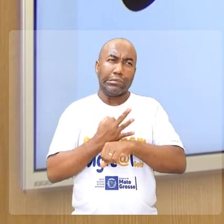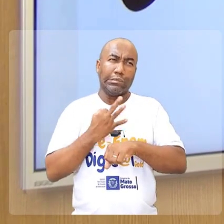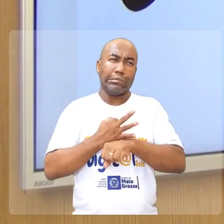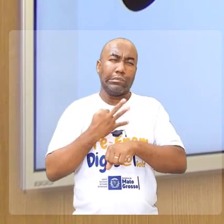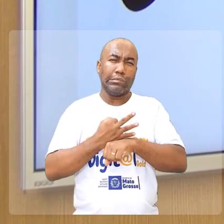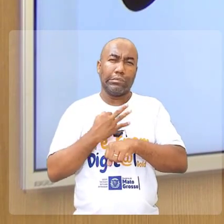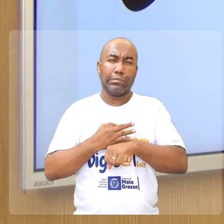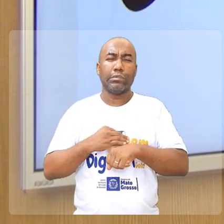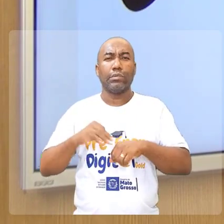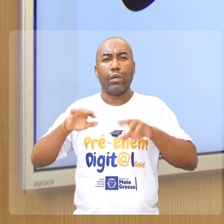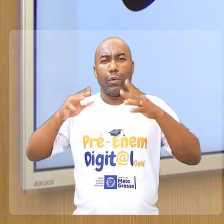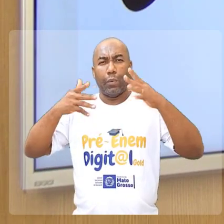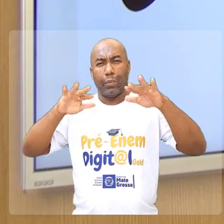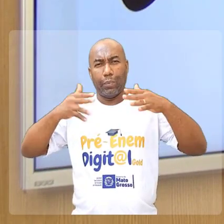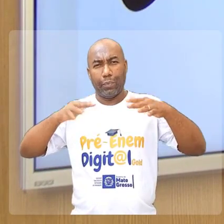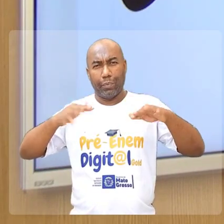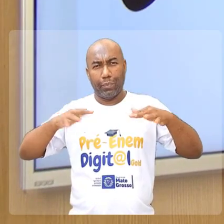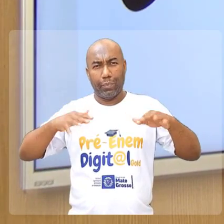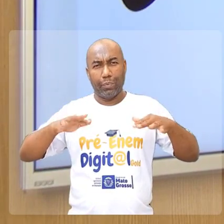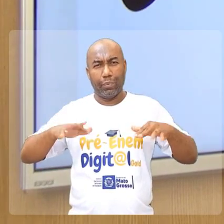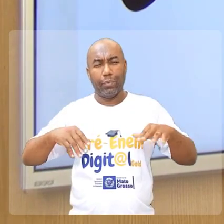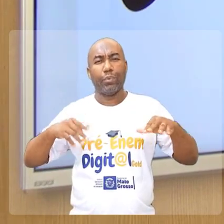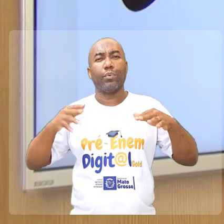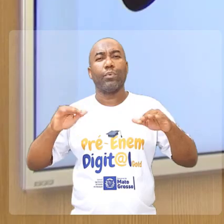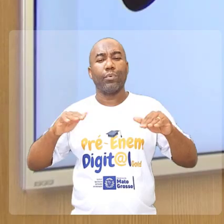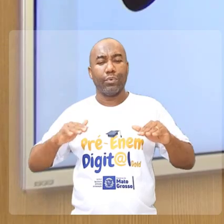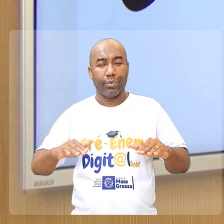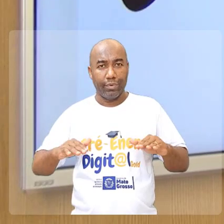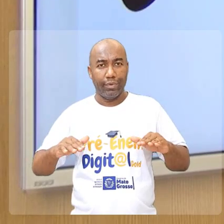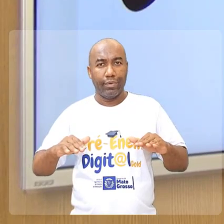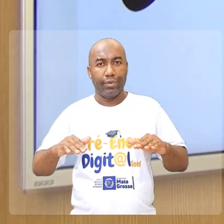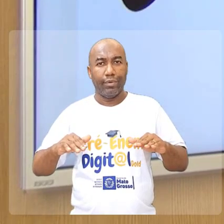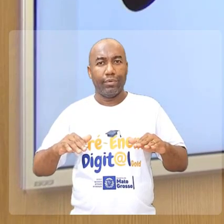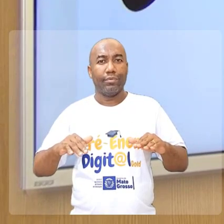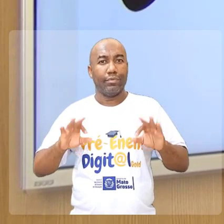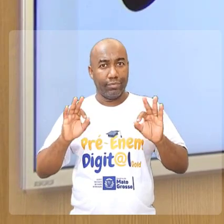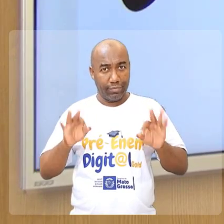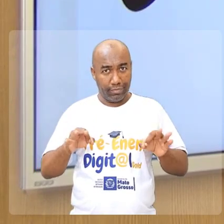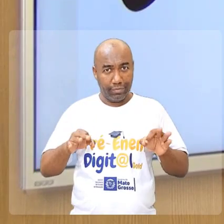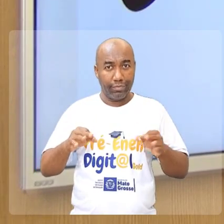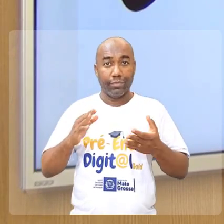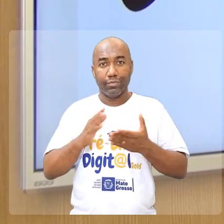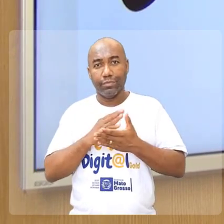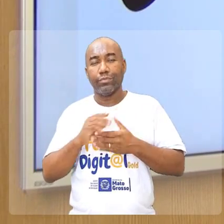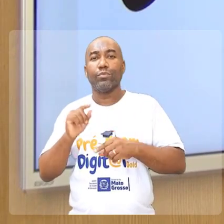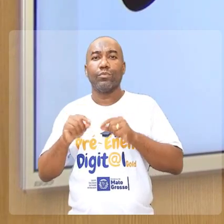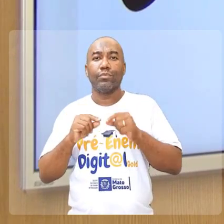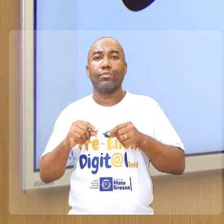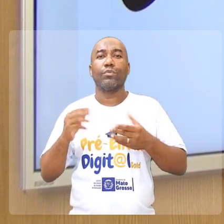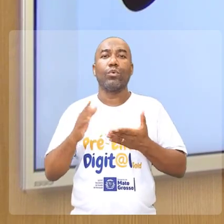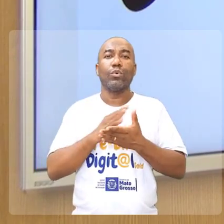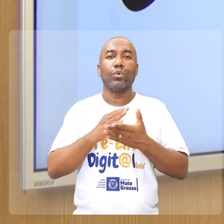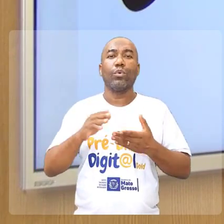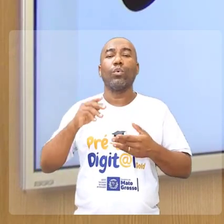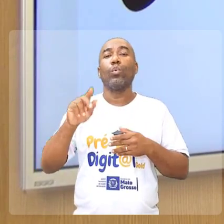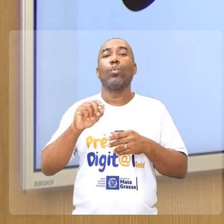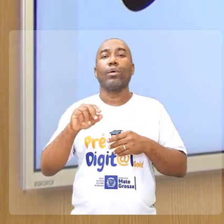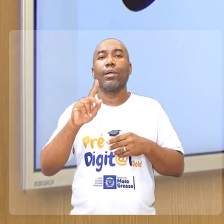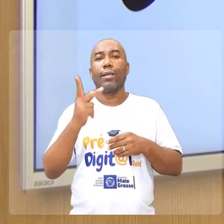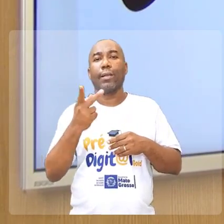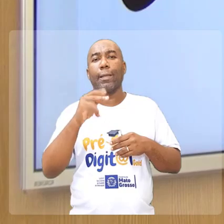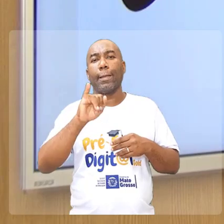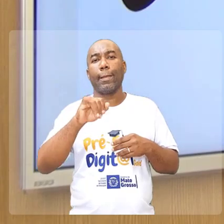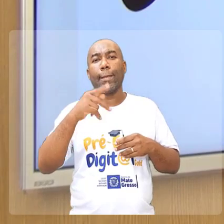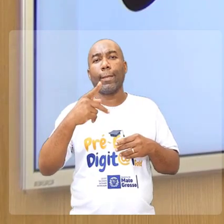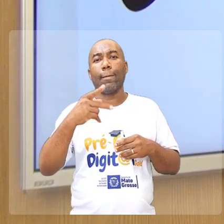come, a quantidade de glicose ficou baixa, né? Tem pessoas que têm um quadro chamado hipoglicemia, passam